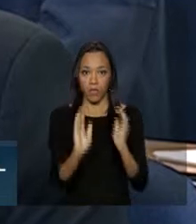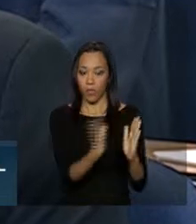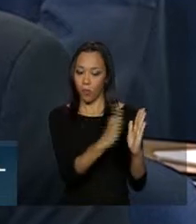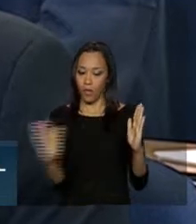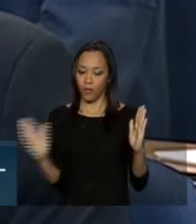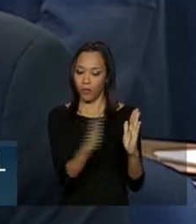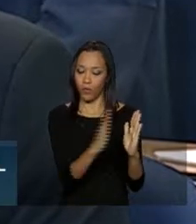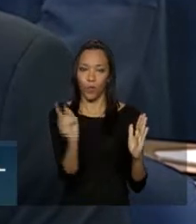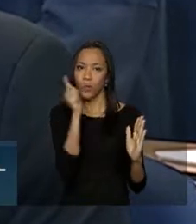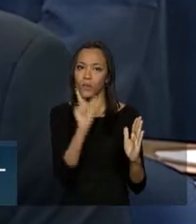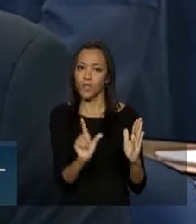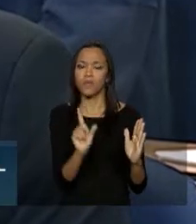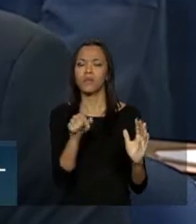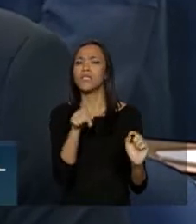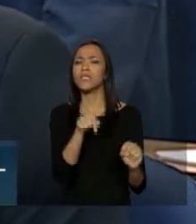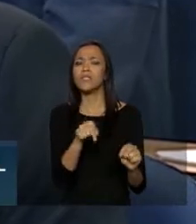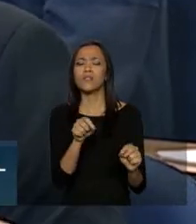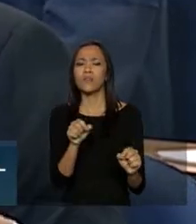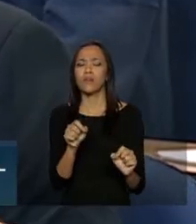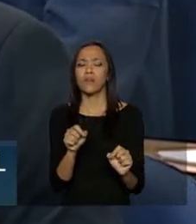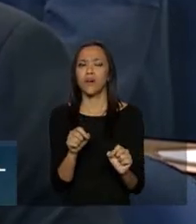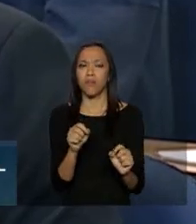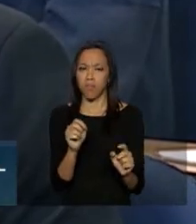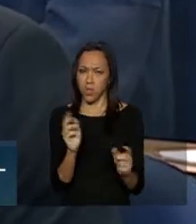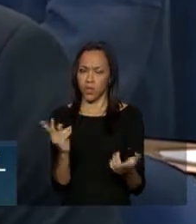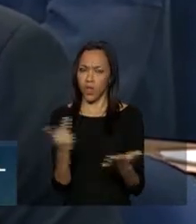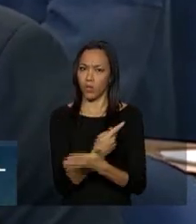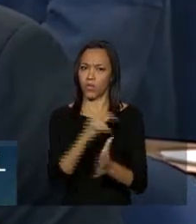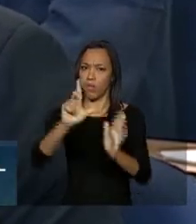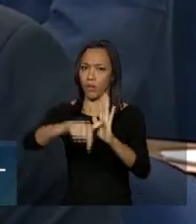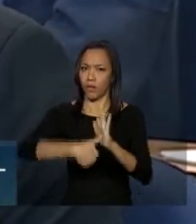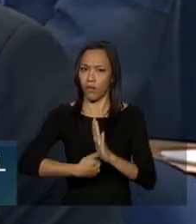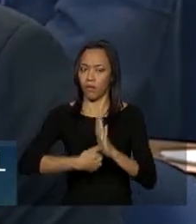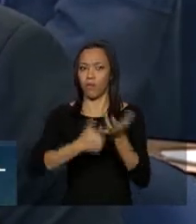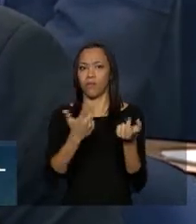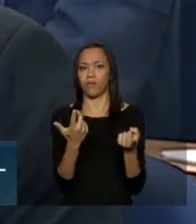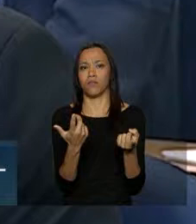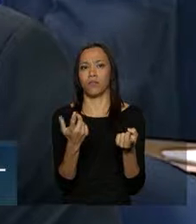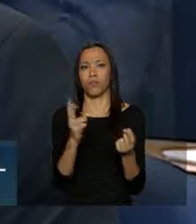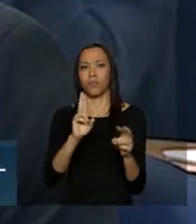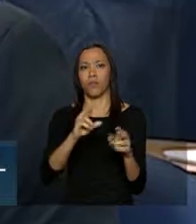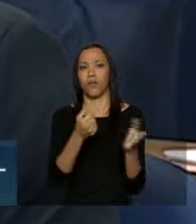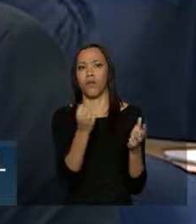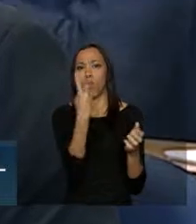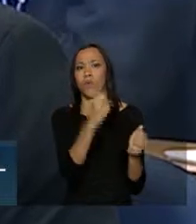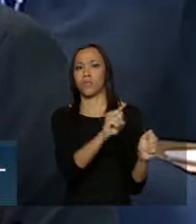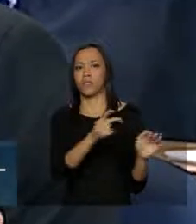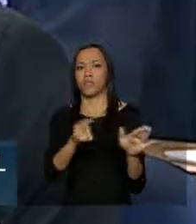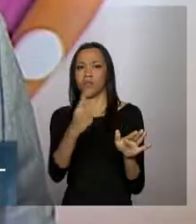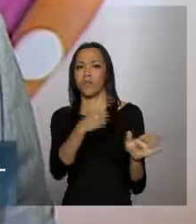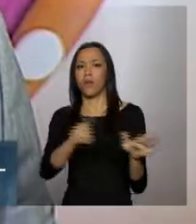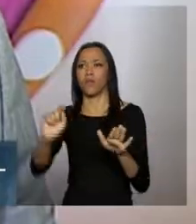dois fatores não pode gerar um atraso nessa imunização para o inverno? Não.